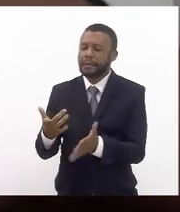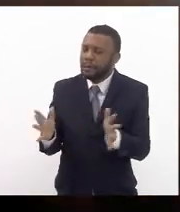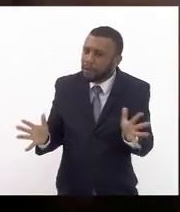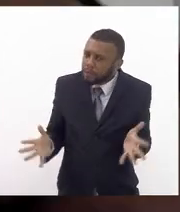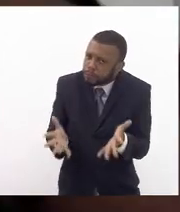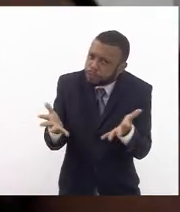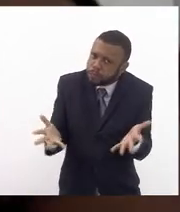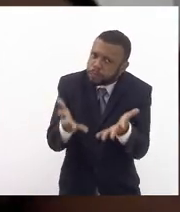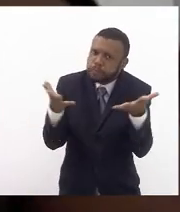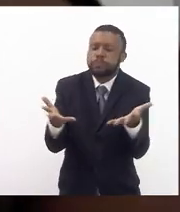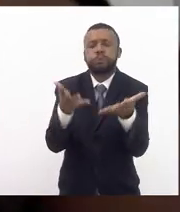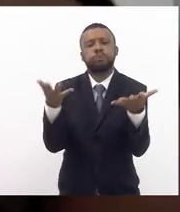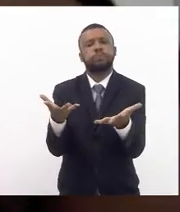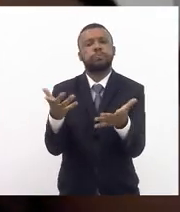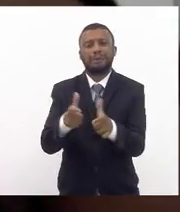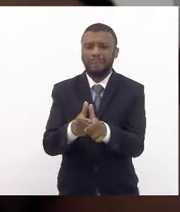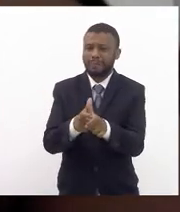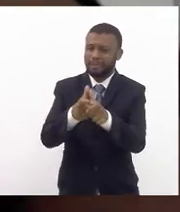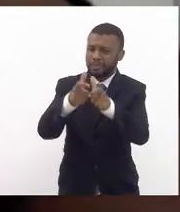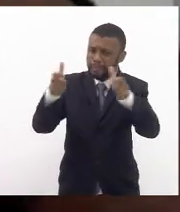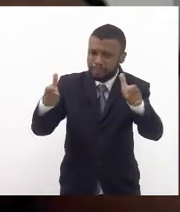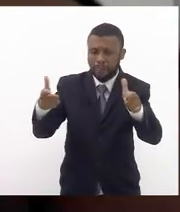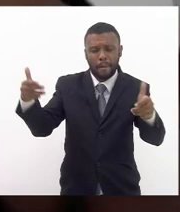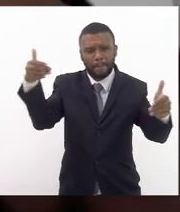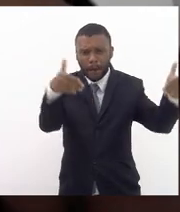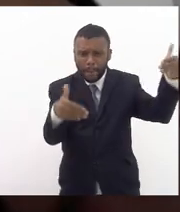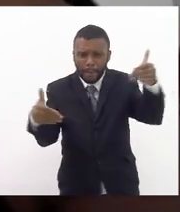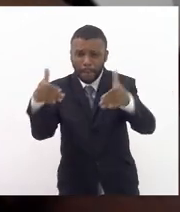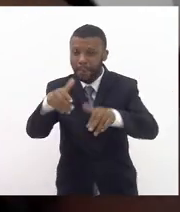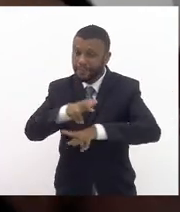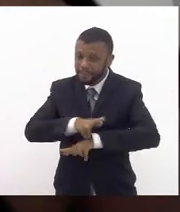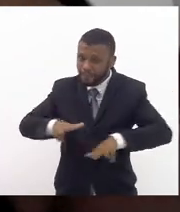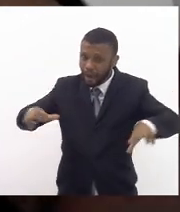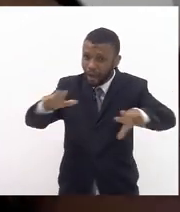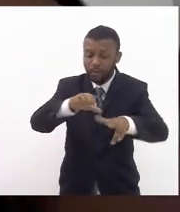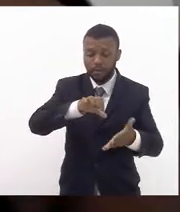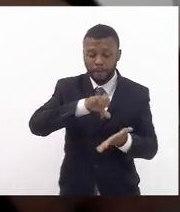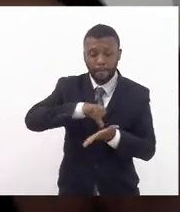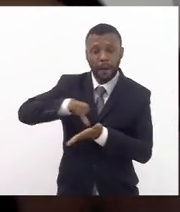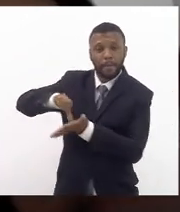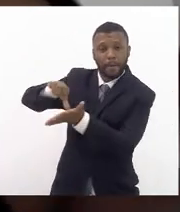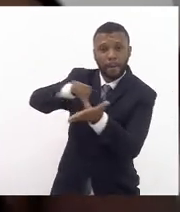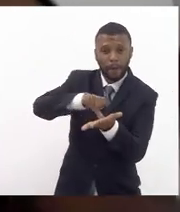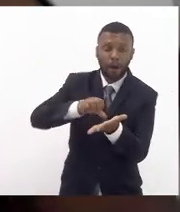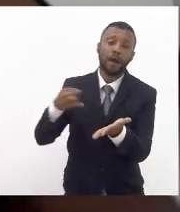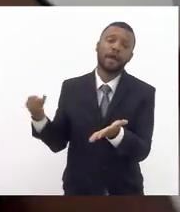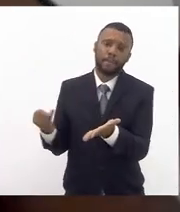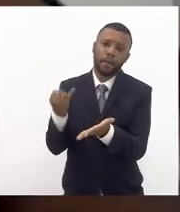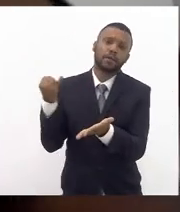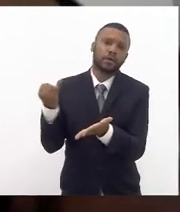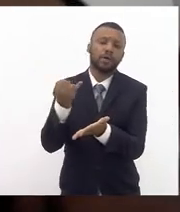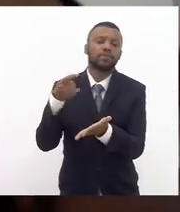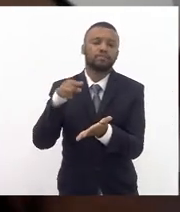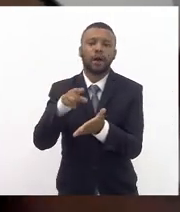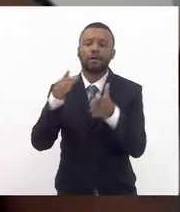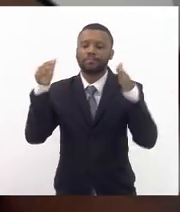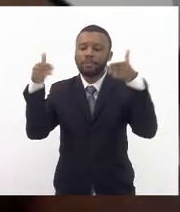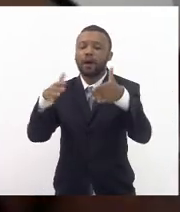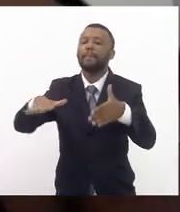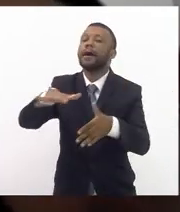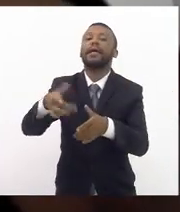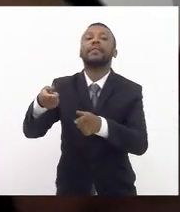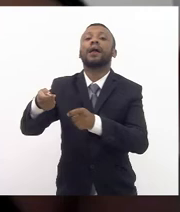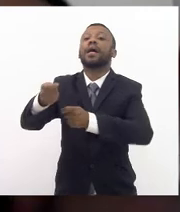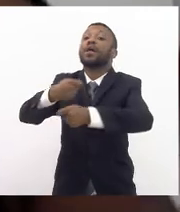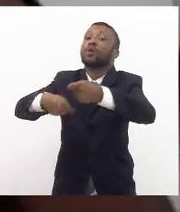ela tenha ampla participação de setores importantes, imprescindíveis para a economia do Estado, para